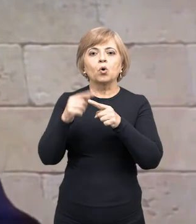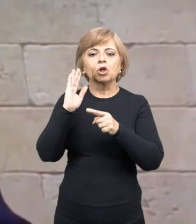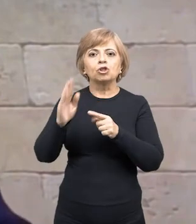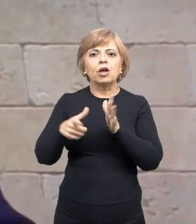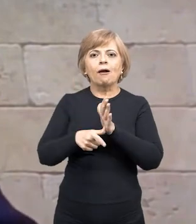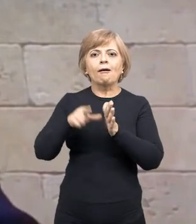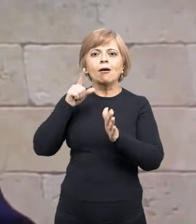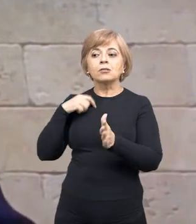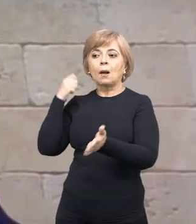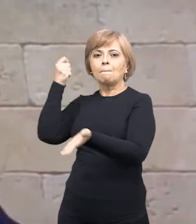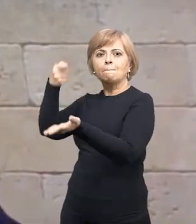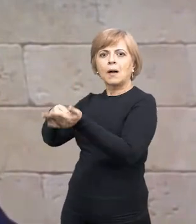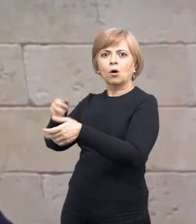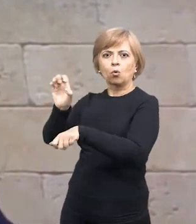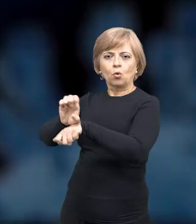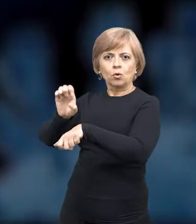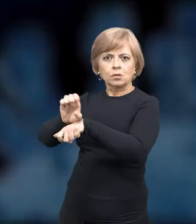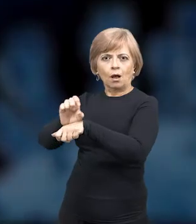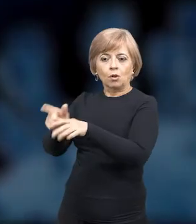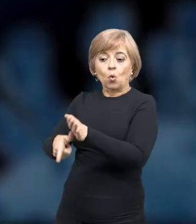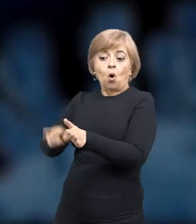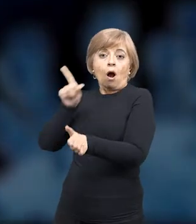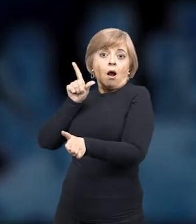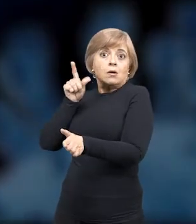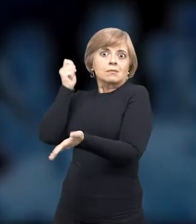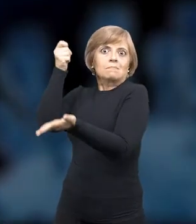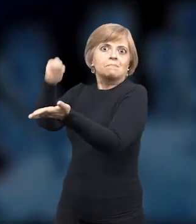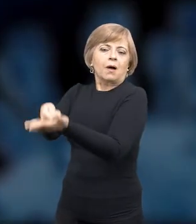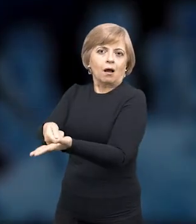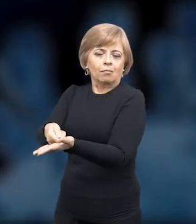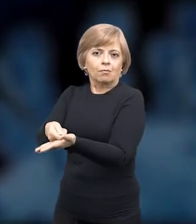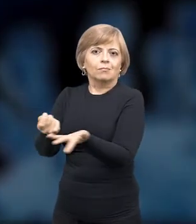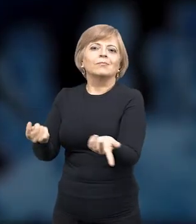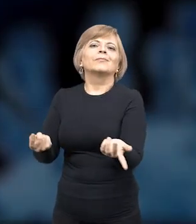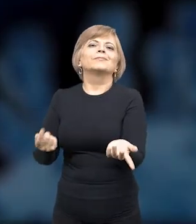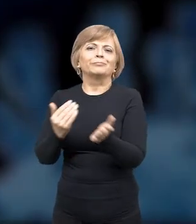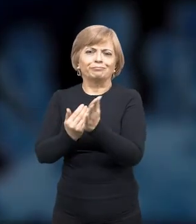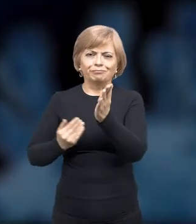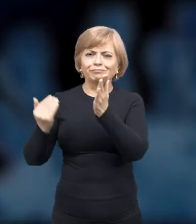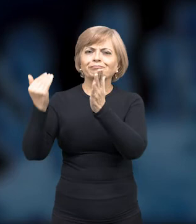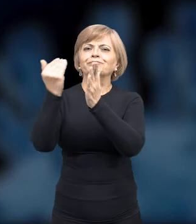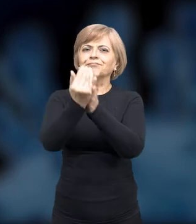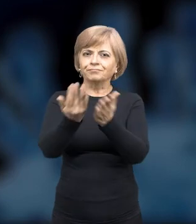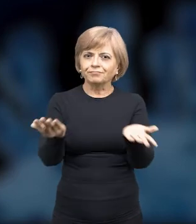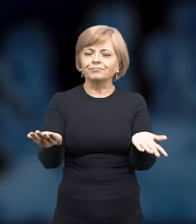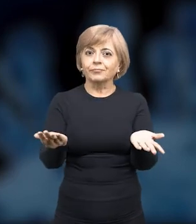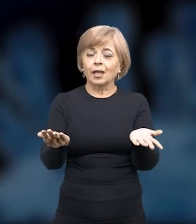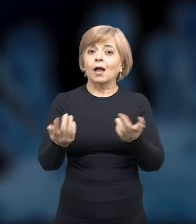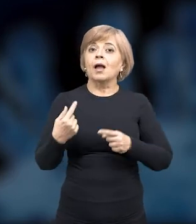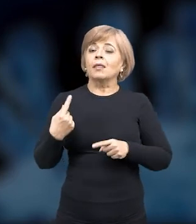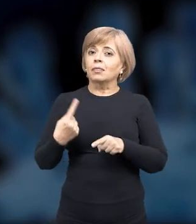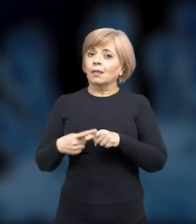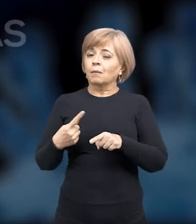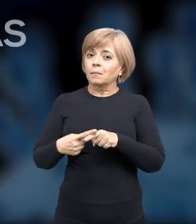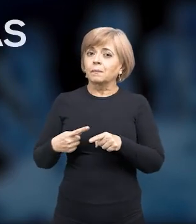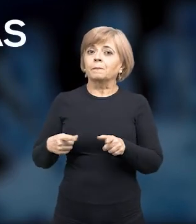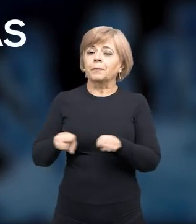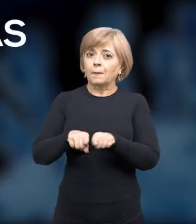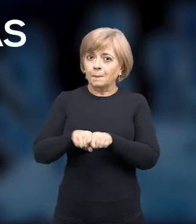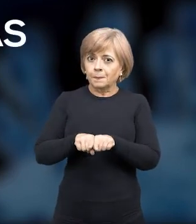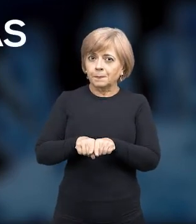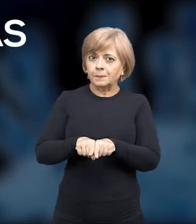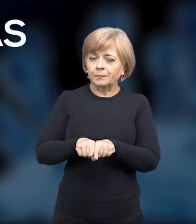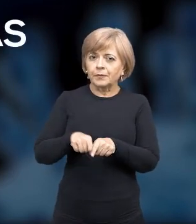tinha realizado um pagamento, esse sobrepreço se transformava também em superfaturamento. Havia também o